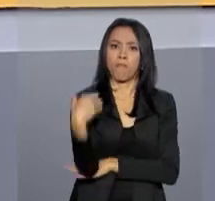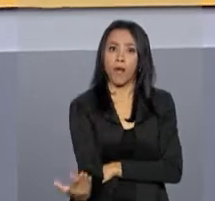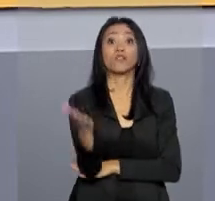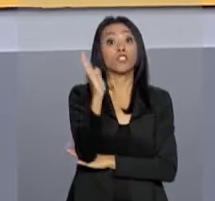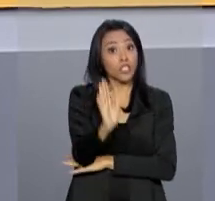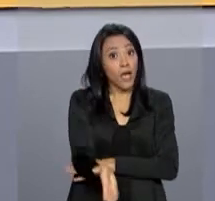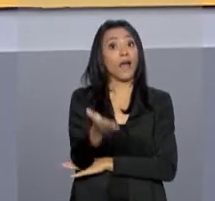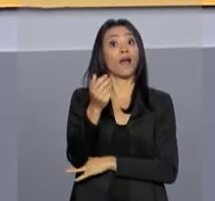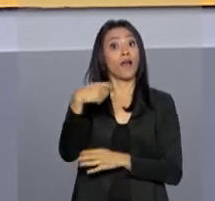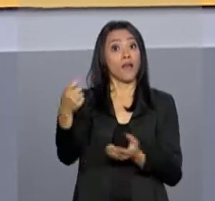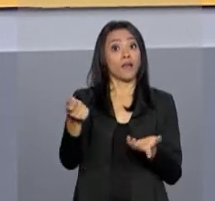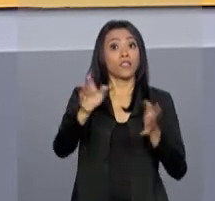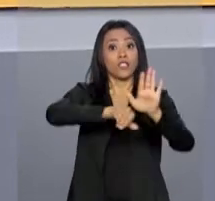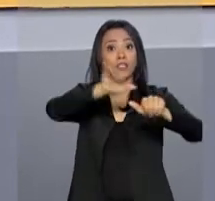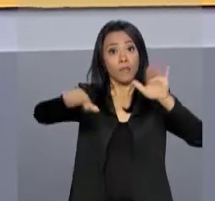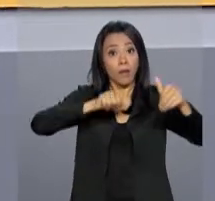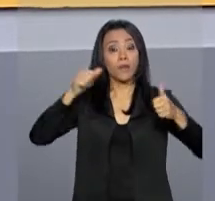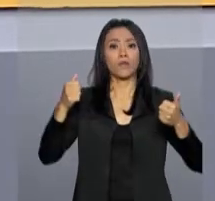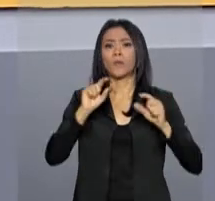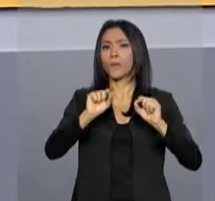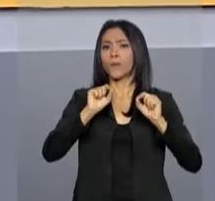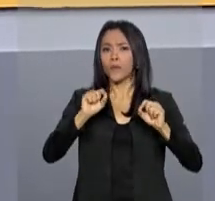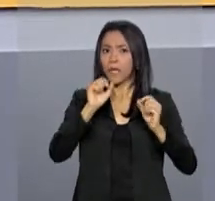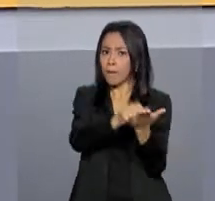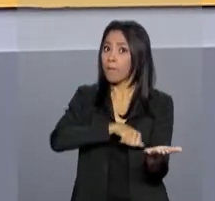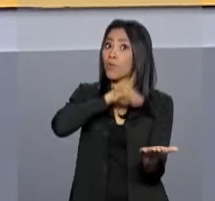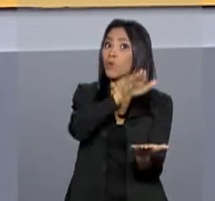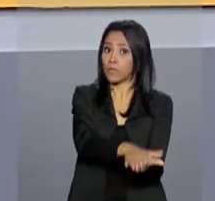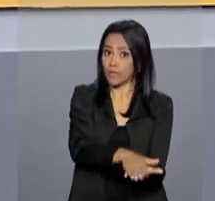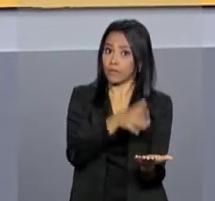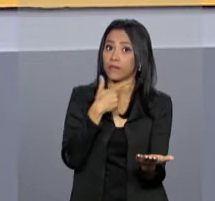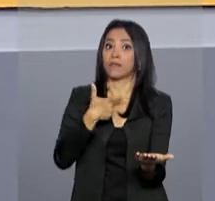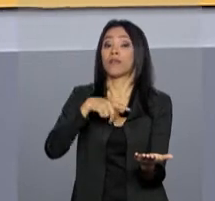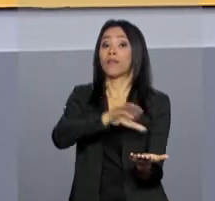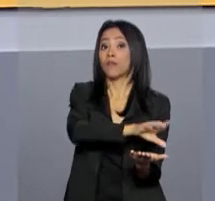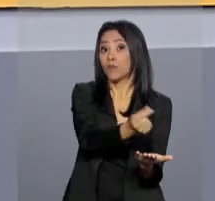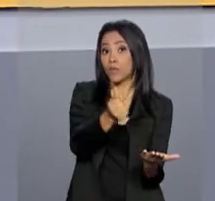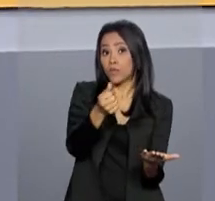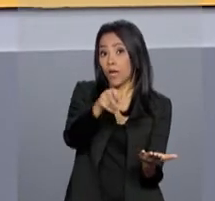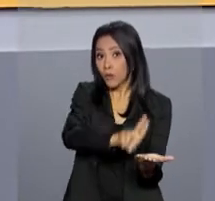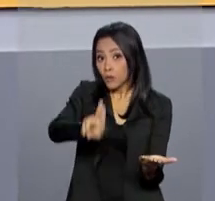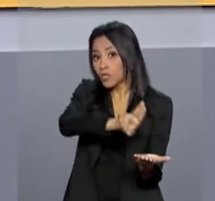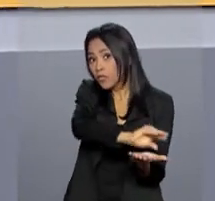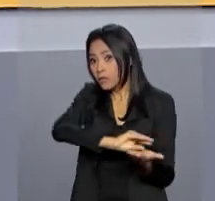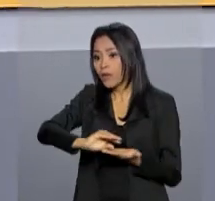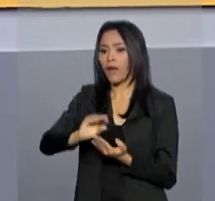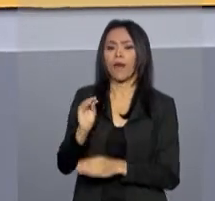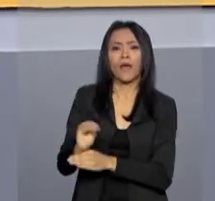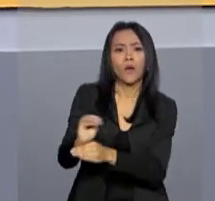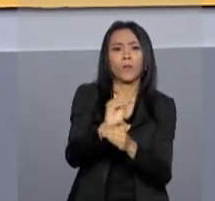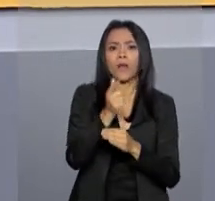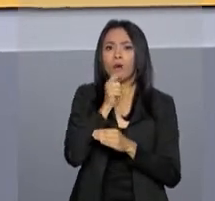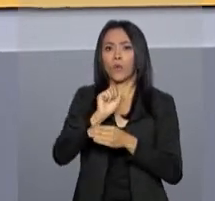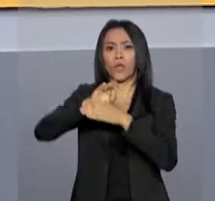chamamento público que vai permitir a conversão dos valores de multas ambientais em investimentos na recuperação de nascentes dos rios são francisco